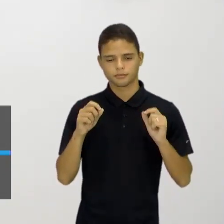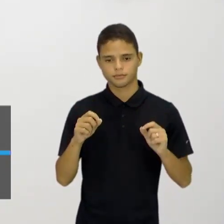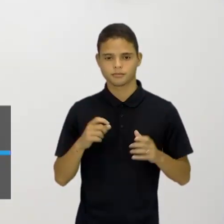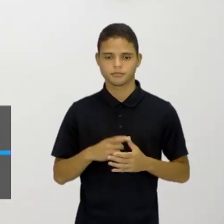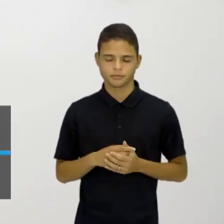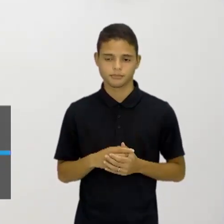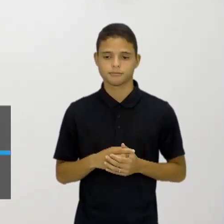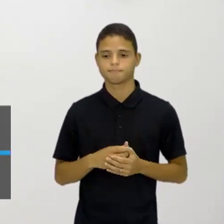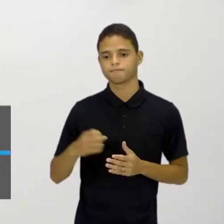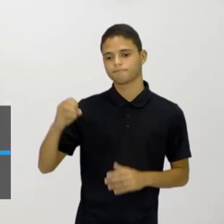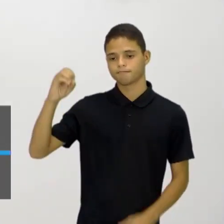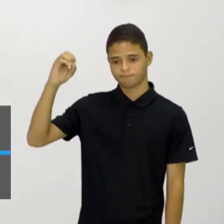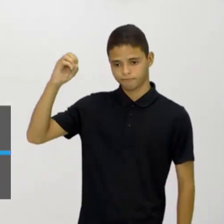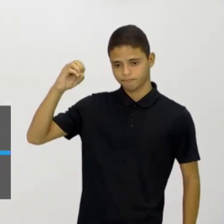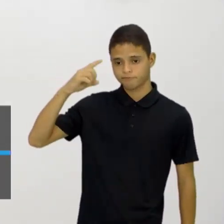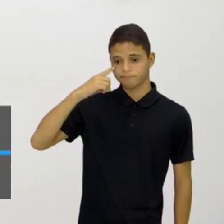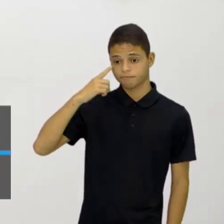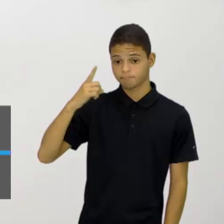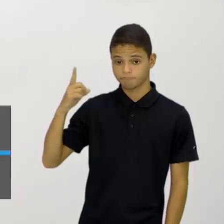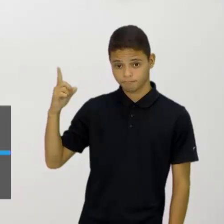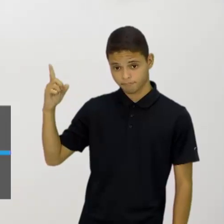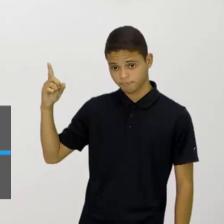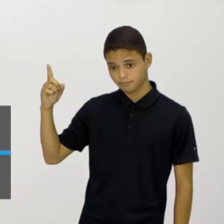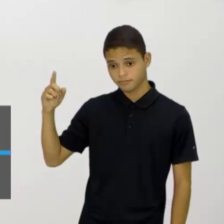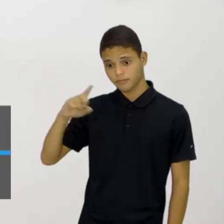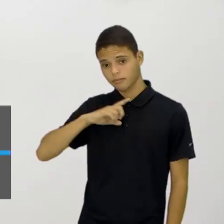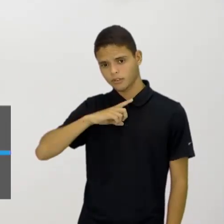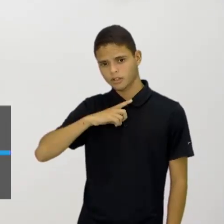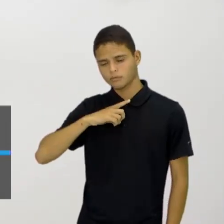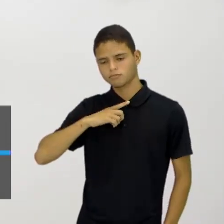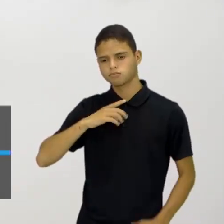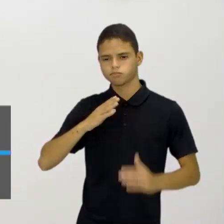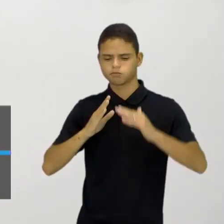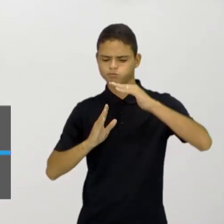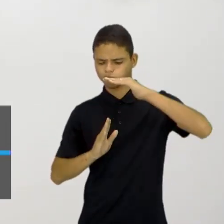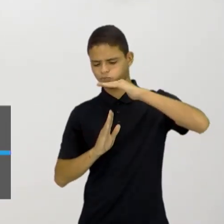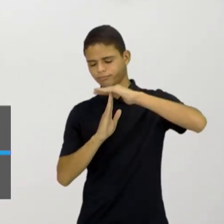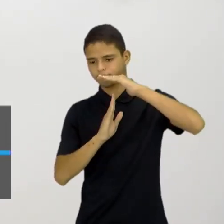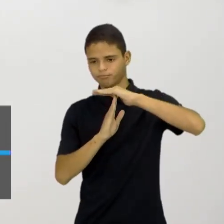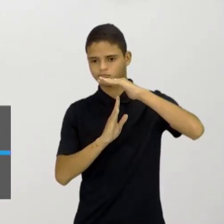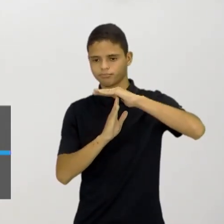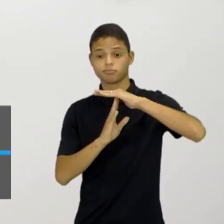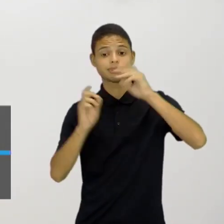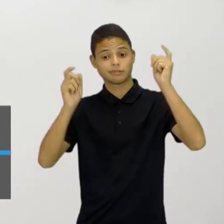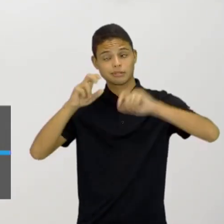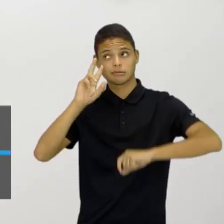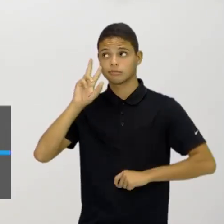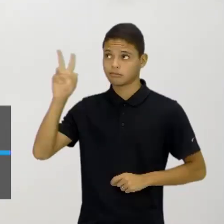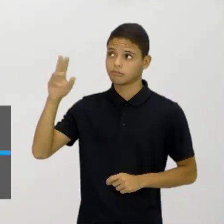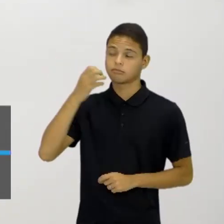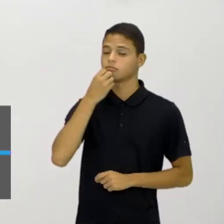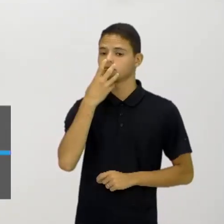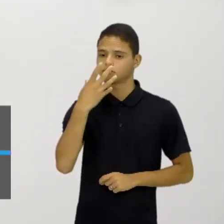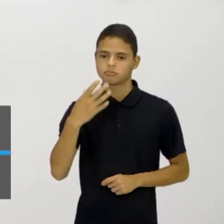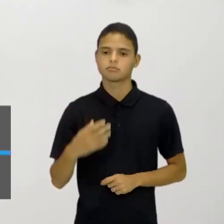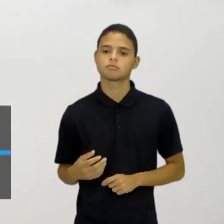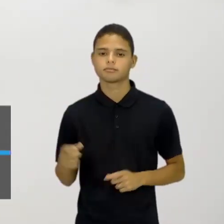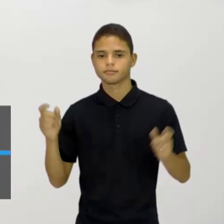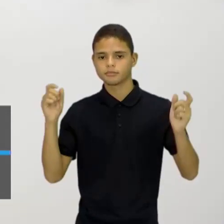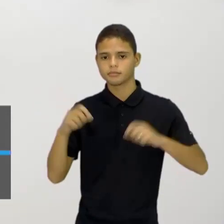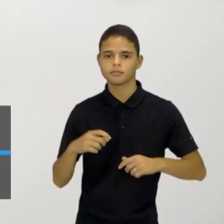no horizonte aparentemente e tem um ponto de altura máxima durante a noite que você consegue observar muito bem é uma observação